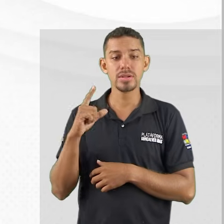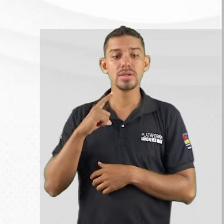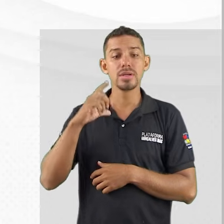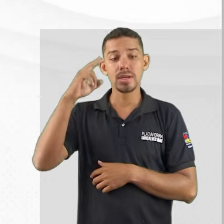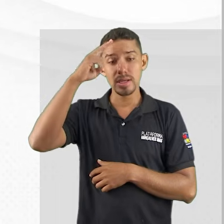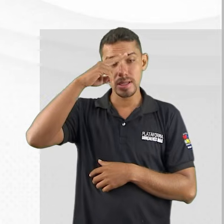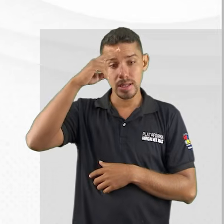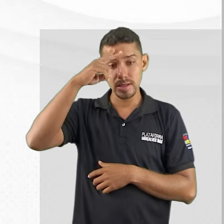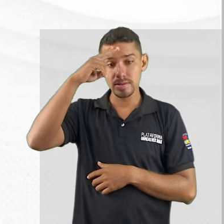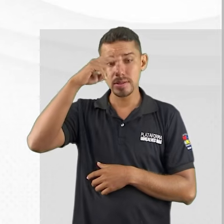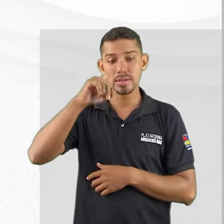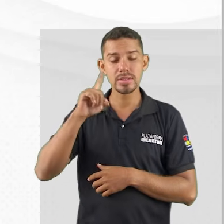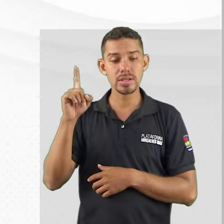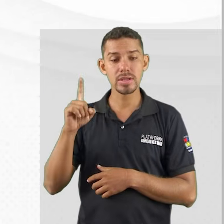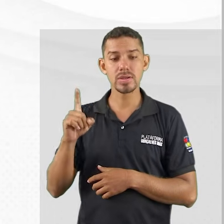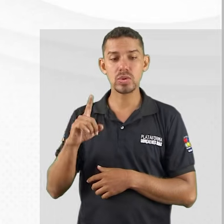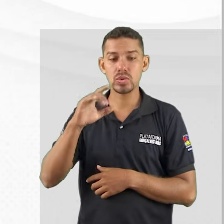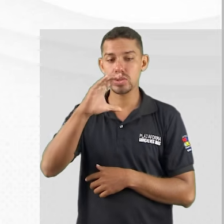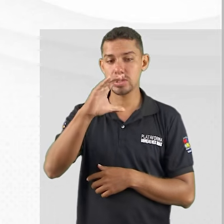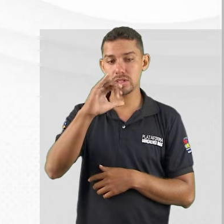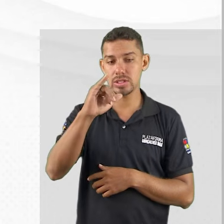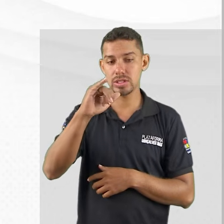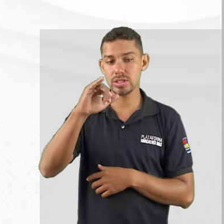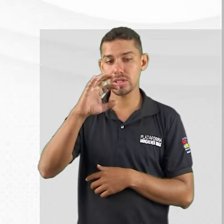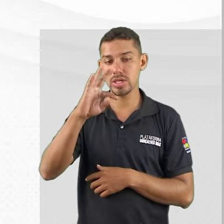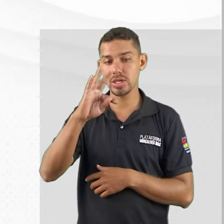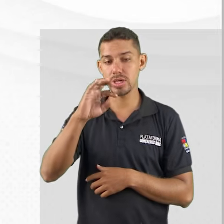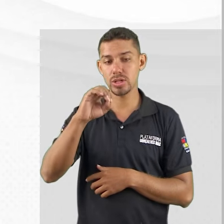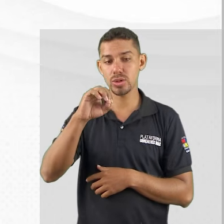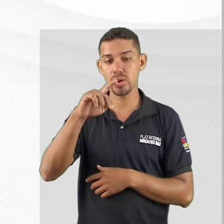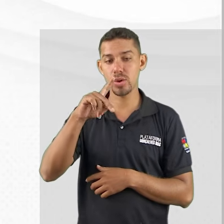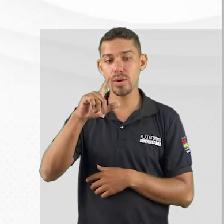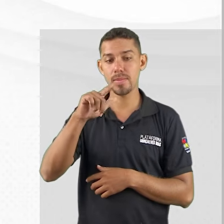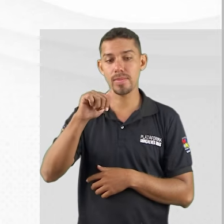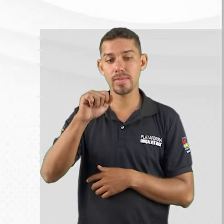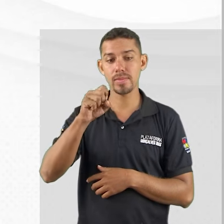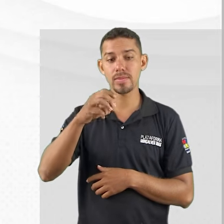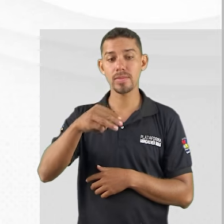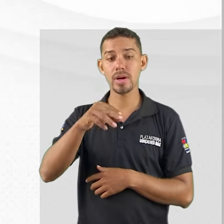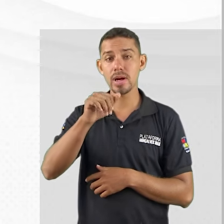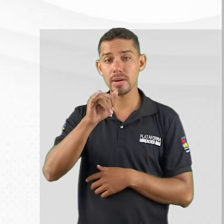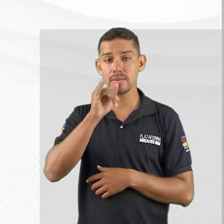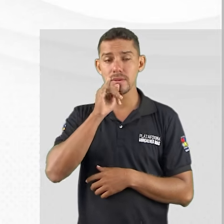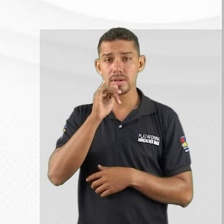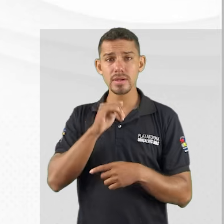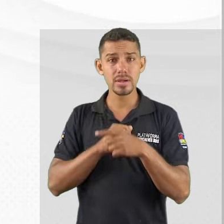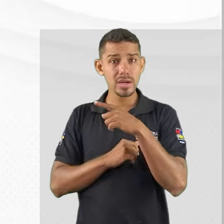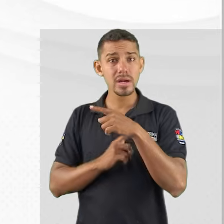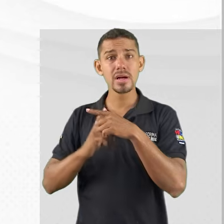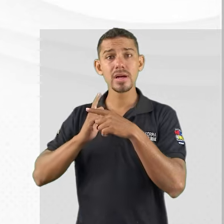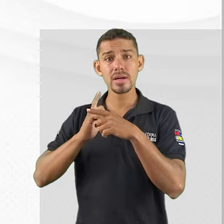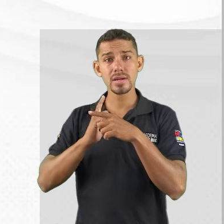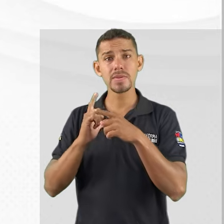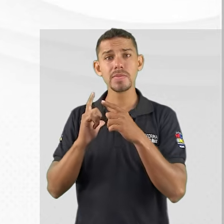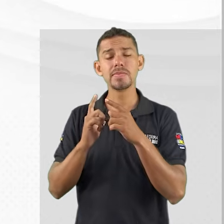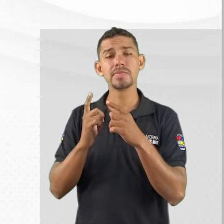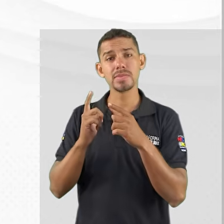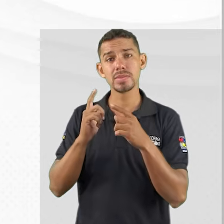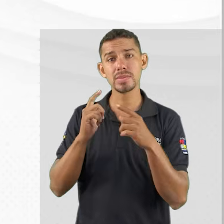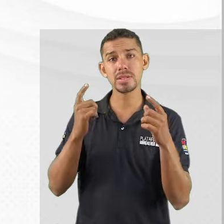que o citoplasma, essa região aqui, o gelzinho que fica dentro da célula, tá? Os poros nucleares, eles favorecem